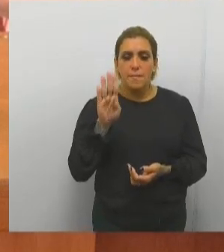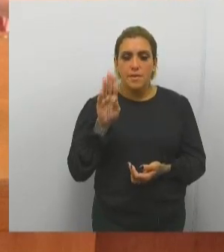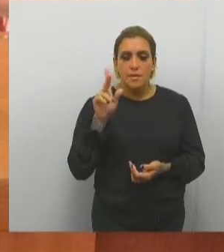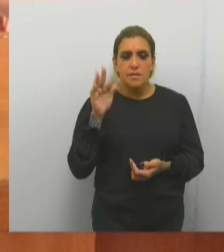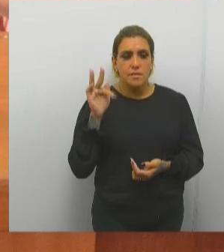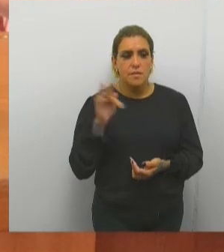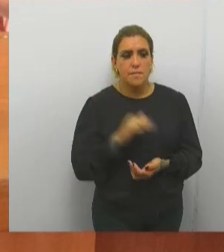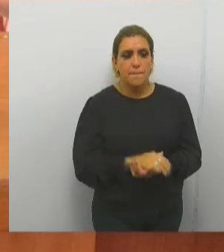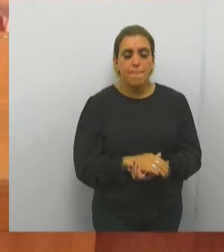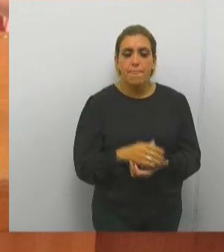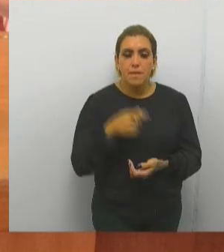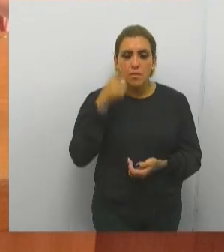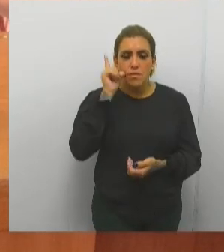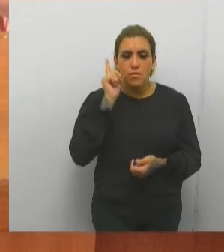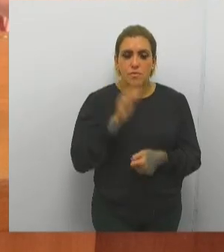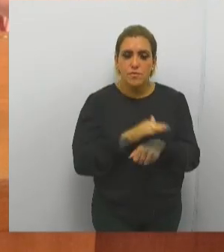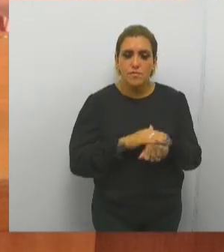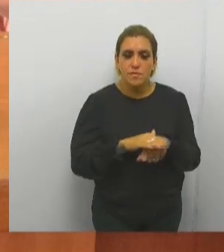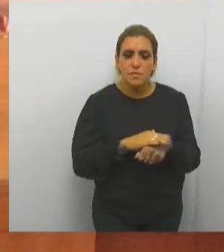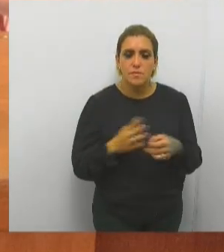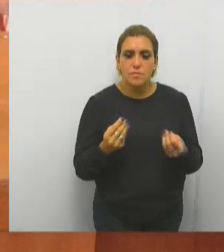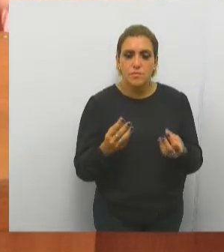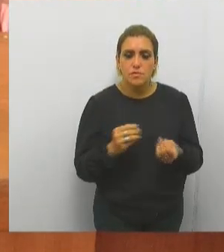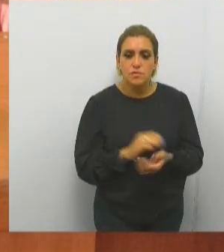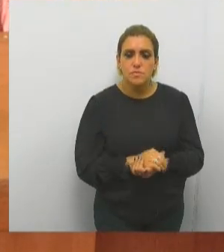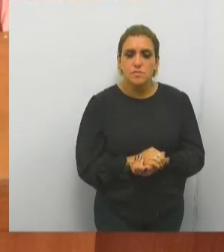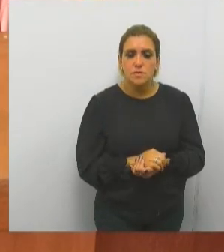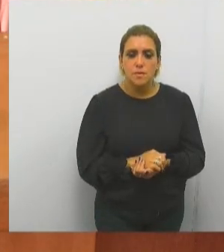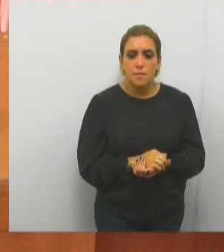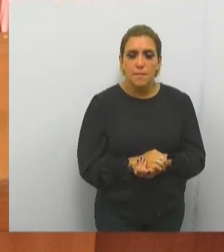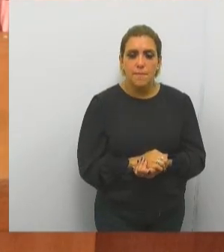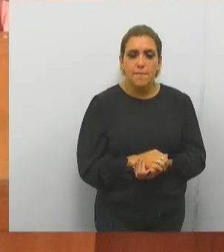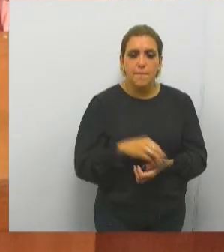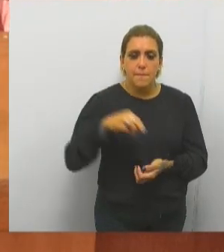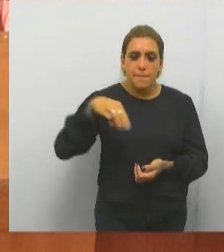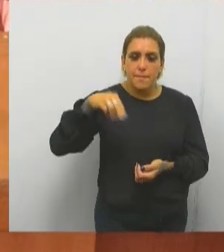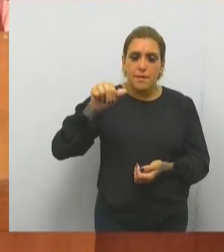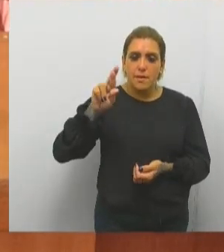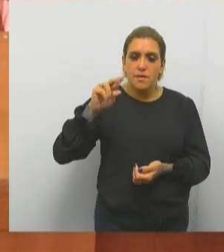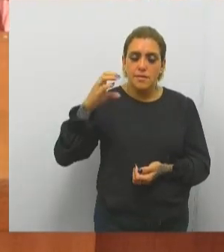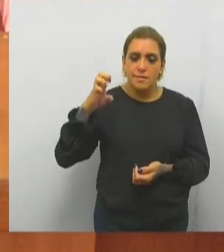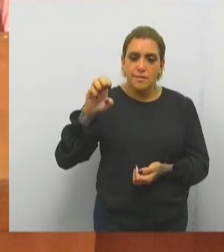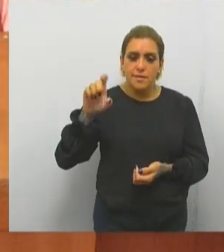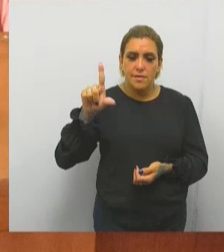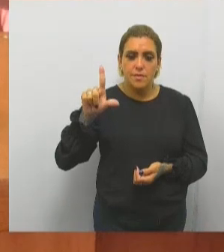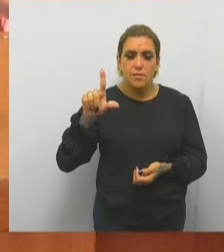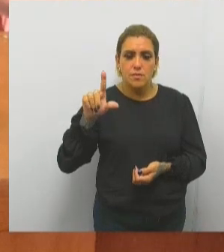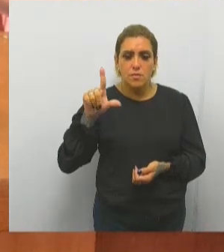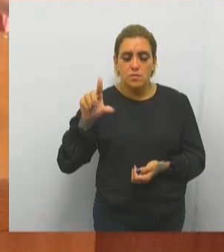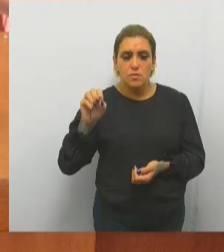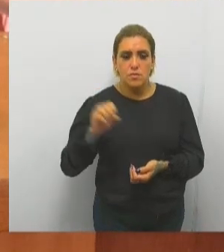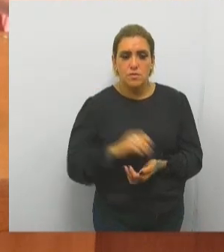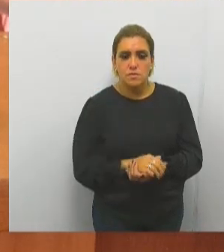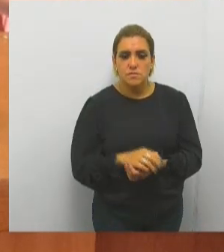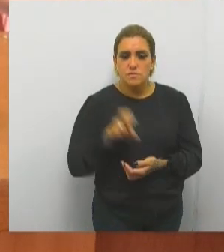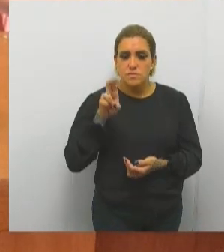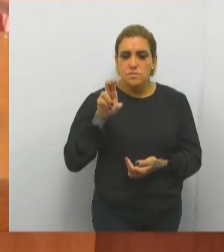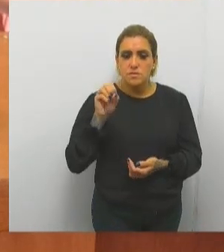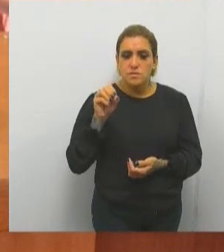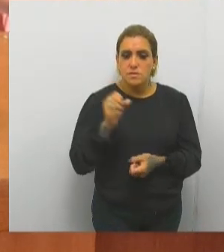ontem conversei bastante com o Marcelo Ramos, né? Ele estava falando da programação dos 50 anos do Ateneu. E, Jorge